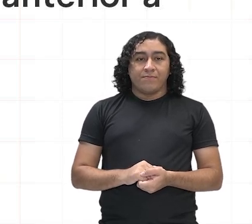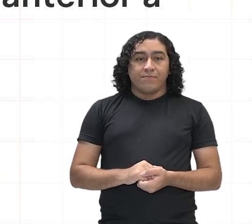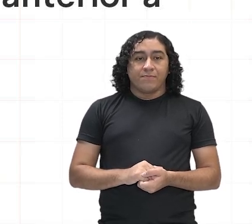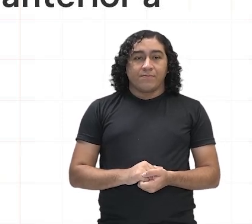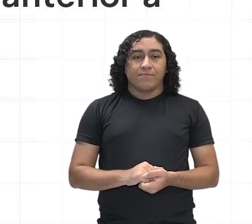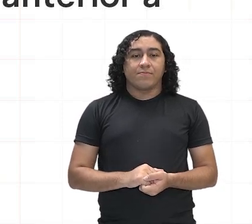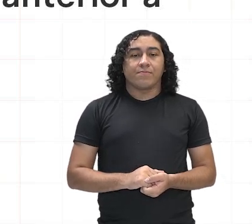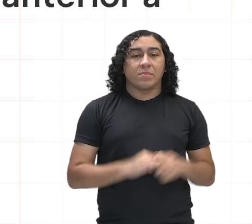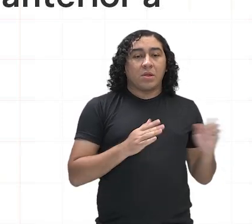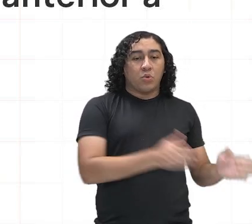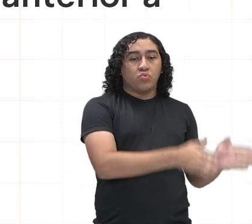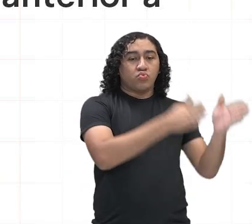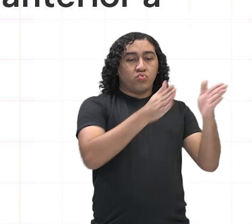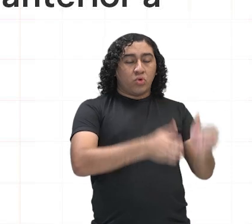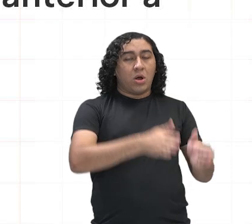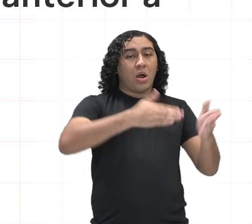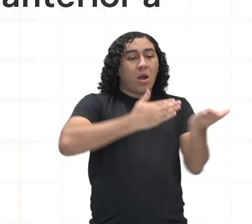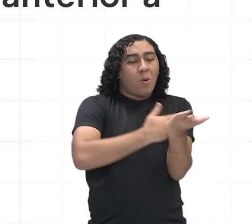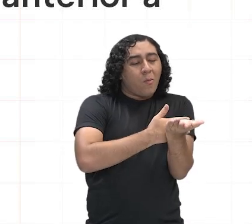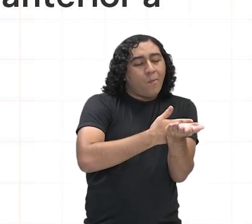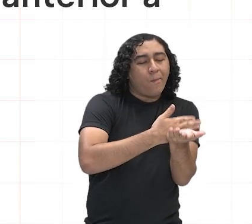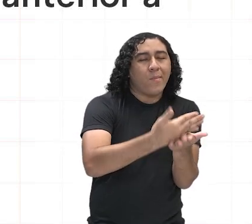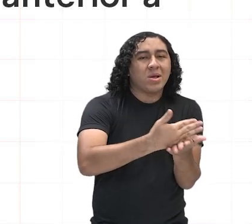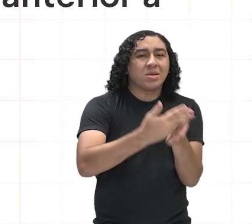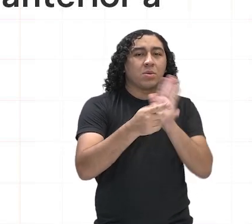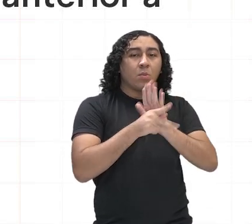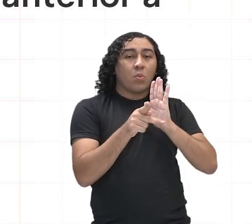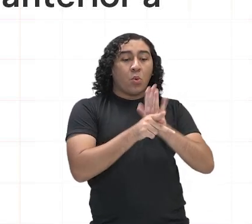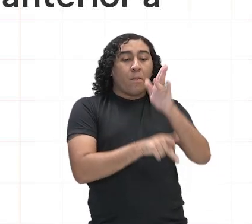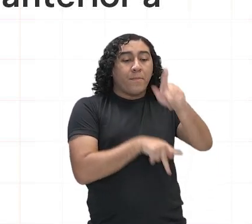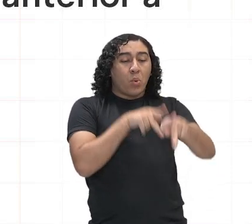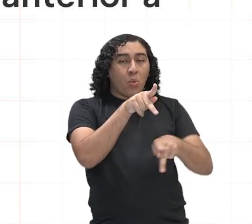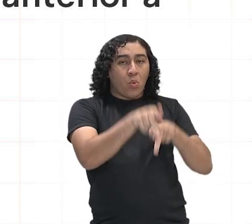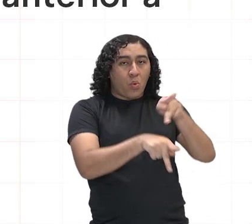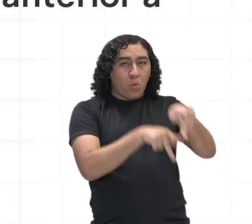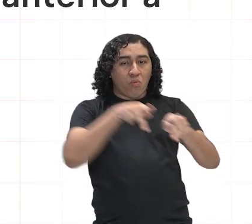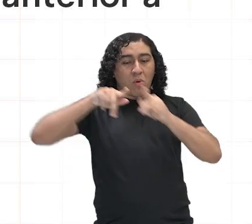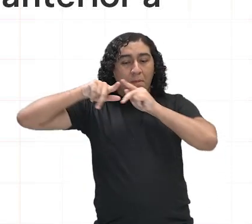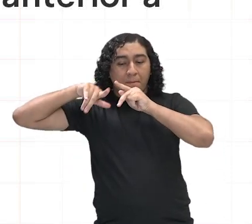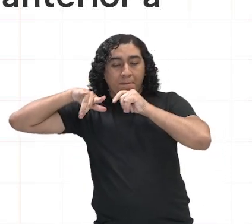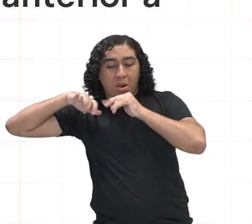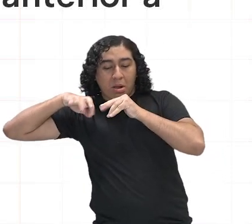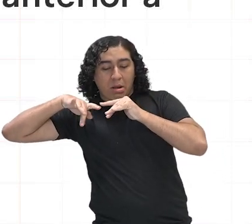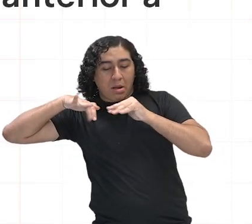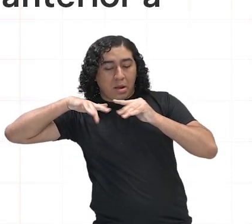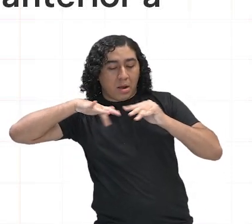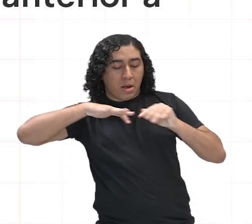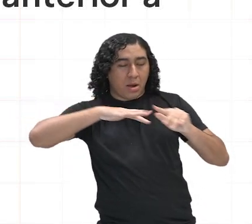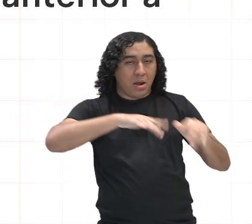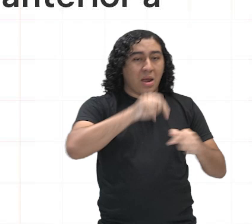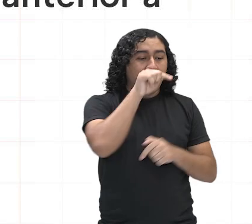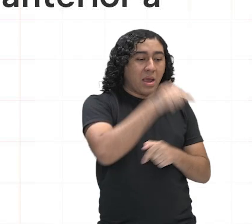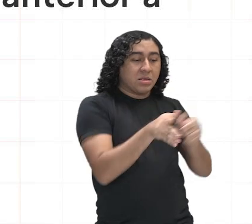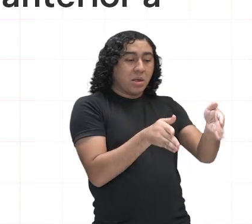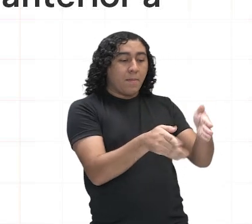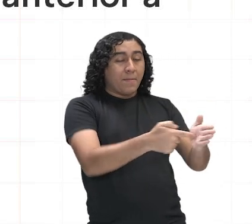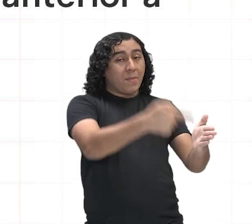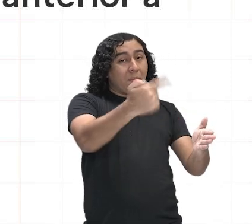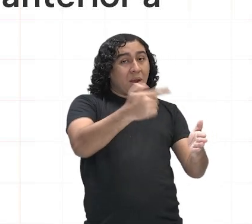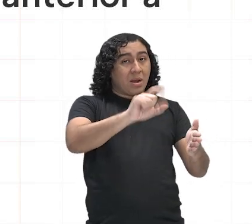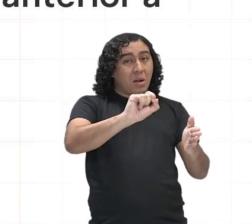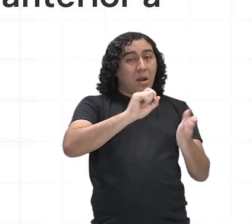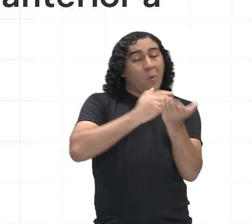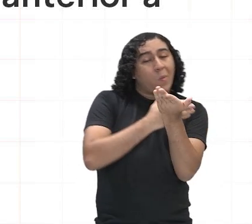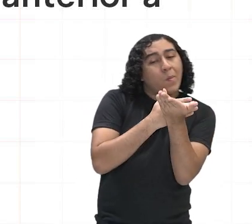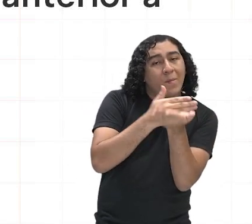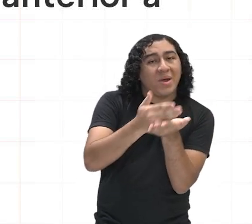a uma fase inicial do povoamento, perdão, essa fase do pré-homérico. Então, é o quê? Corresponde, então, à